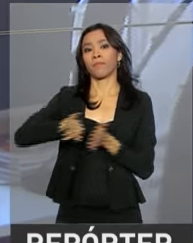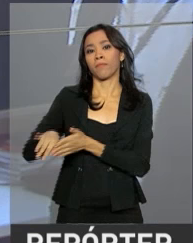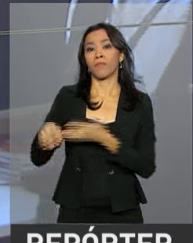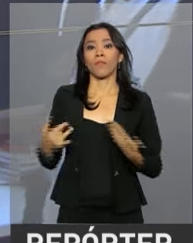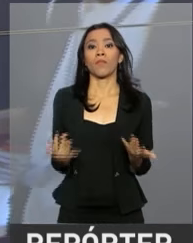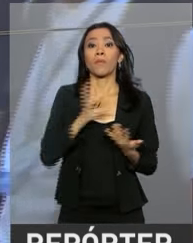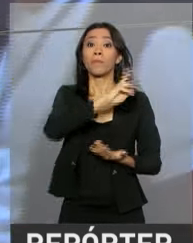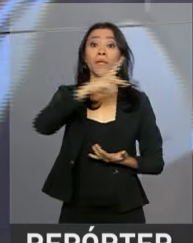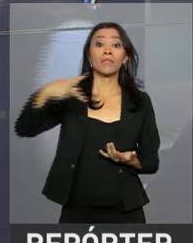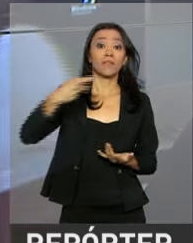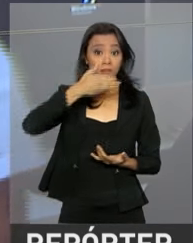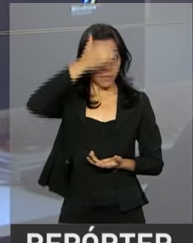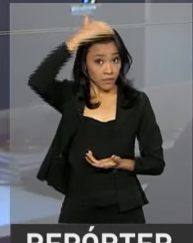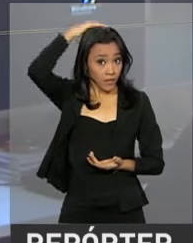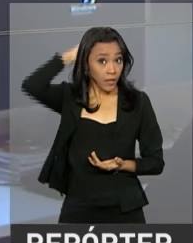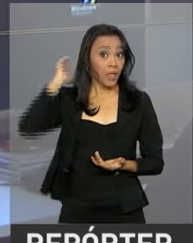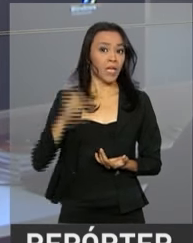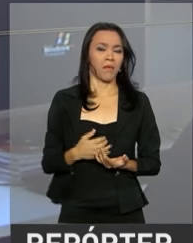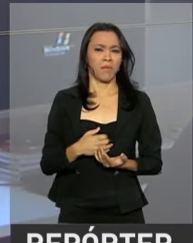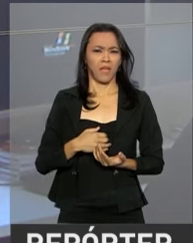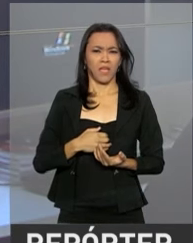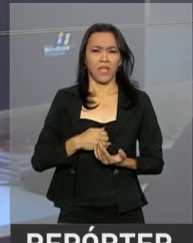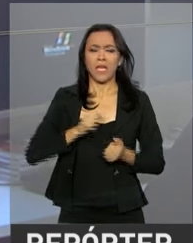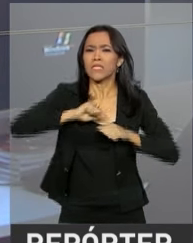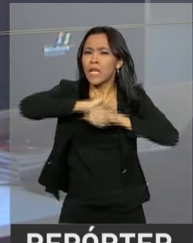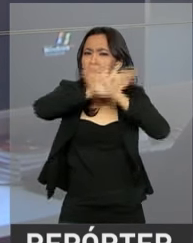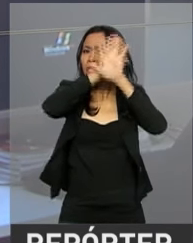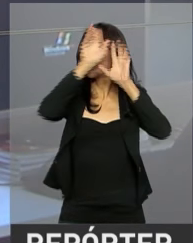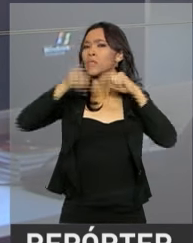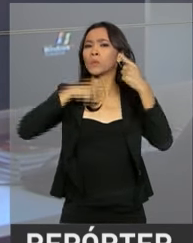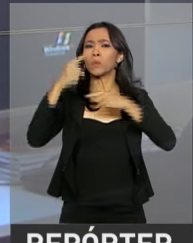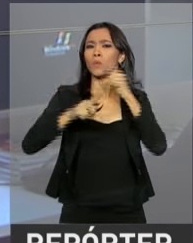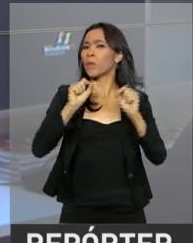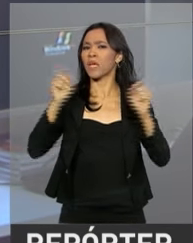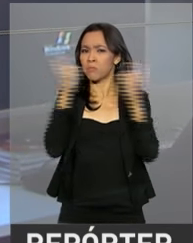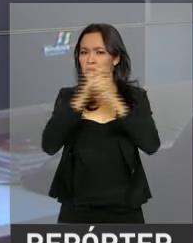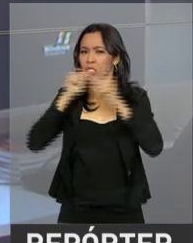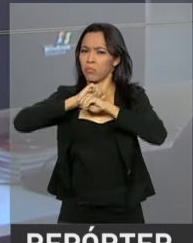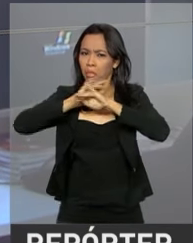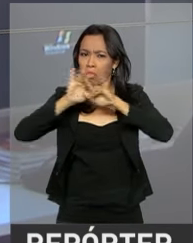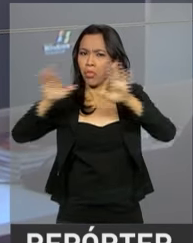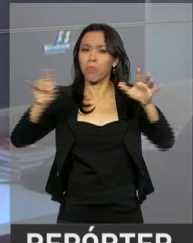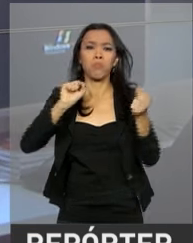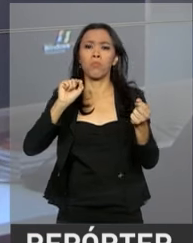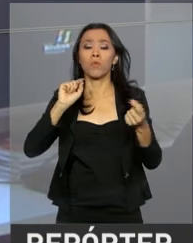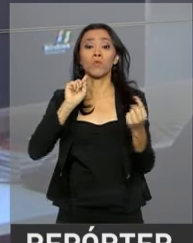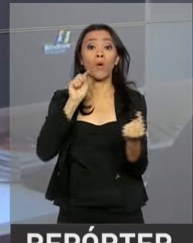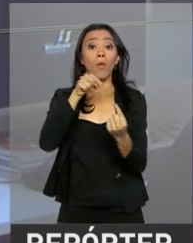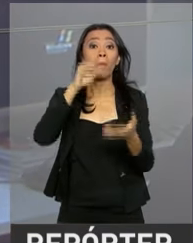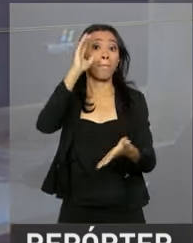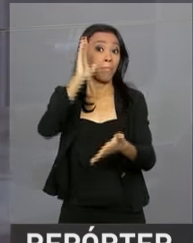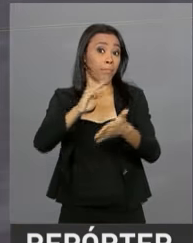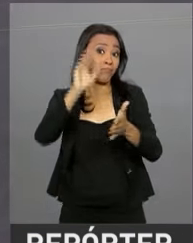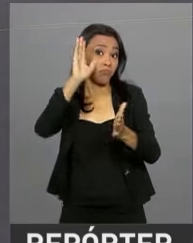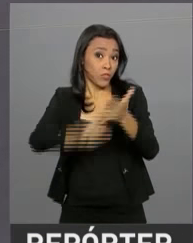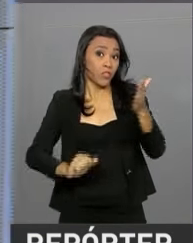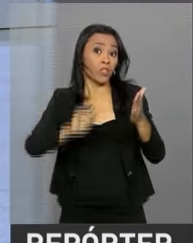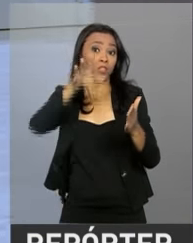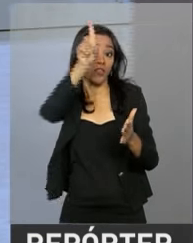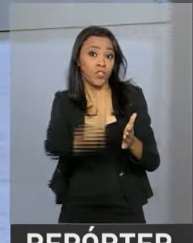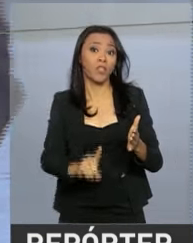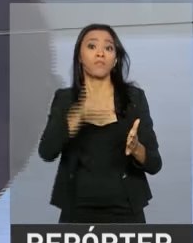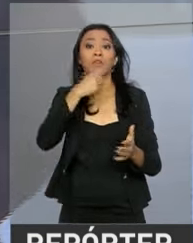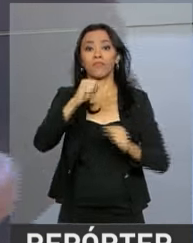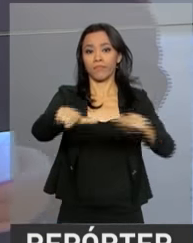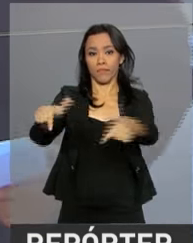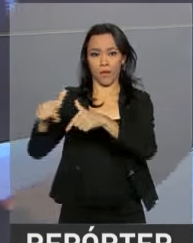O presidente Michel Temer negou boatos sobre uma suposta perda de direitos do trabalhador. Vamos saber os detalhes ao vivo com